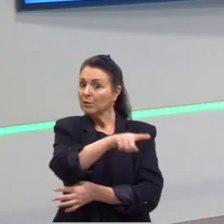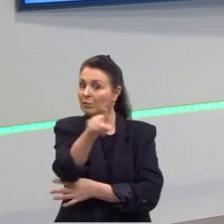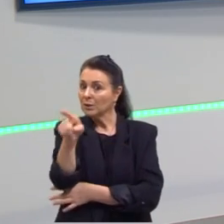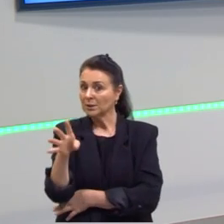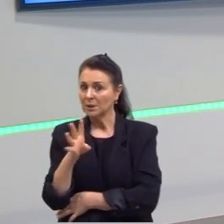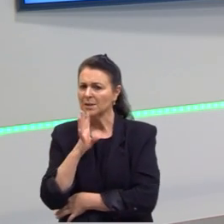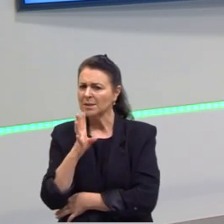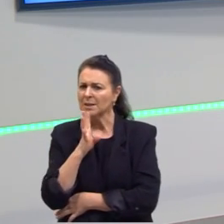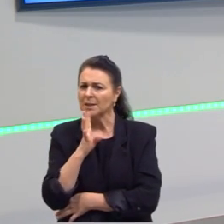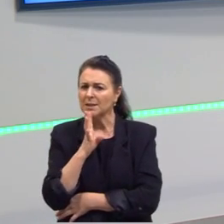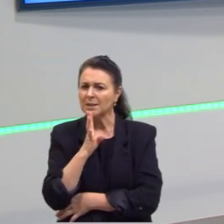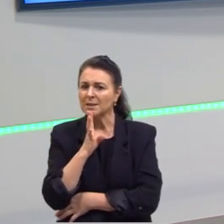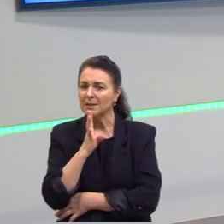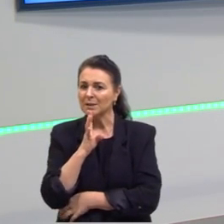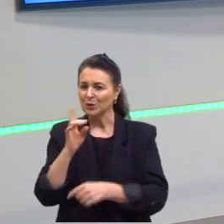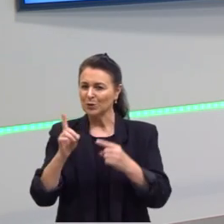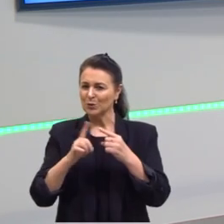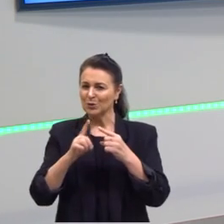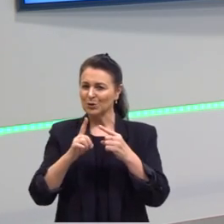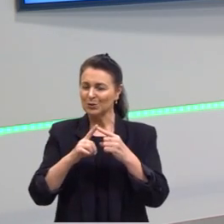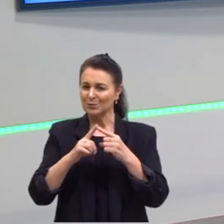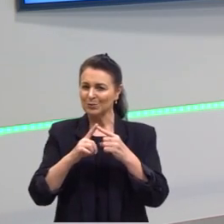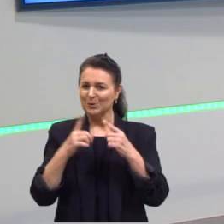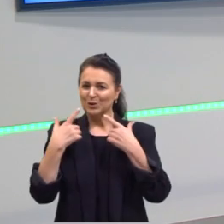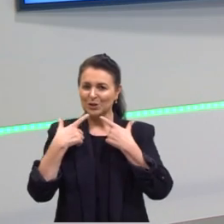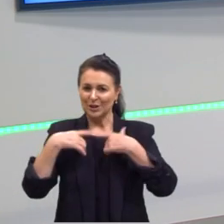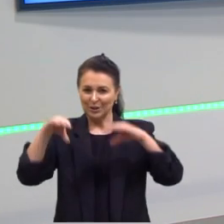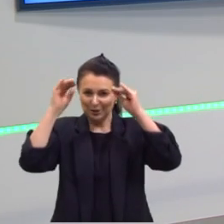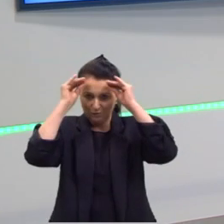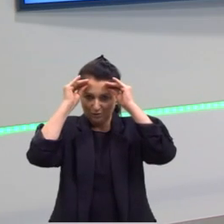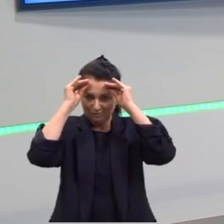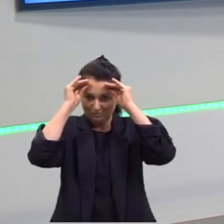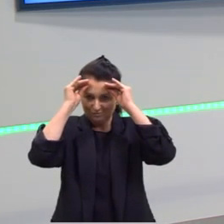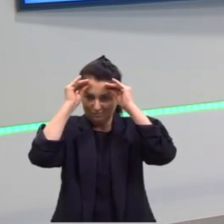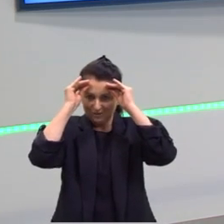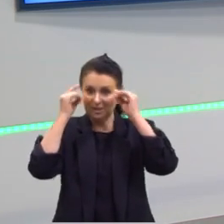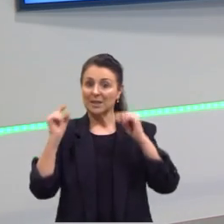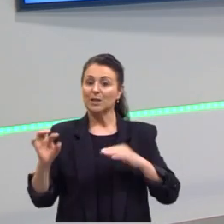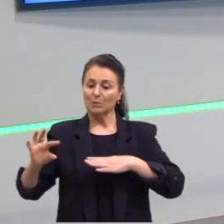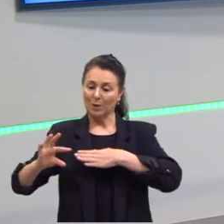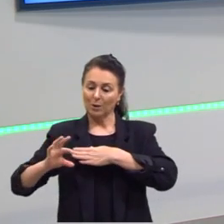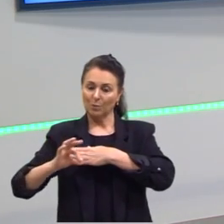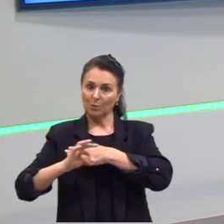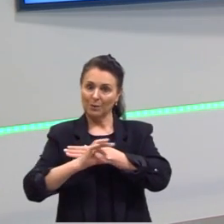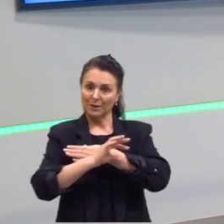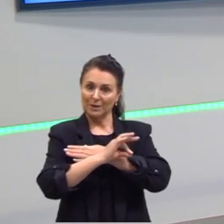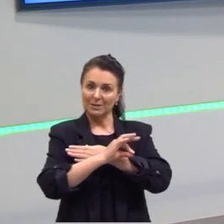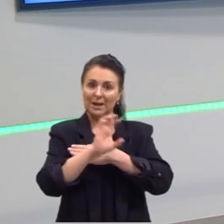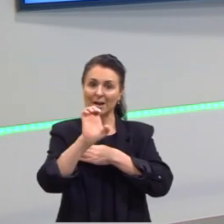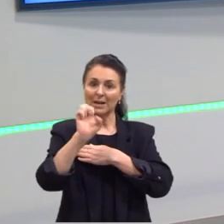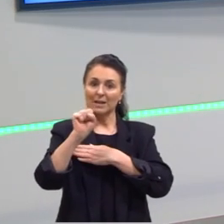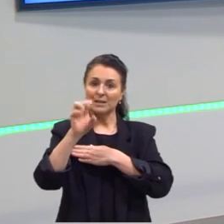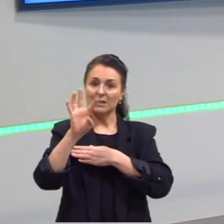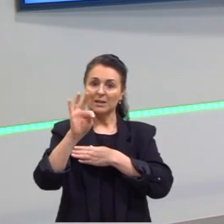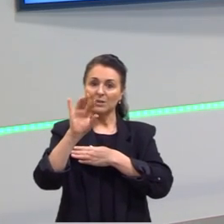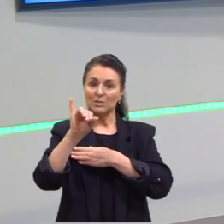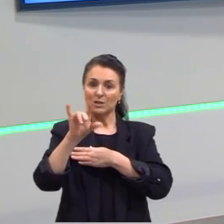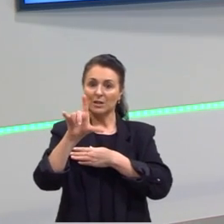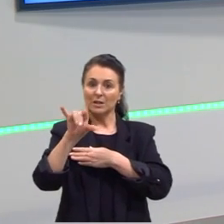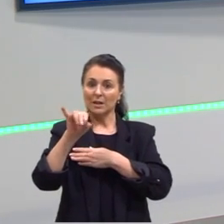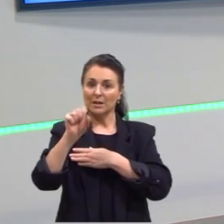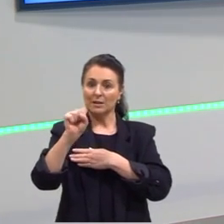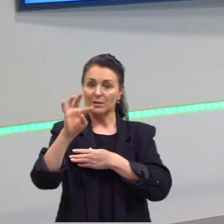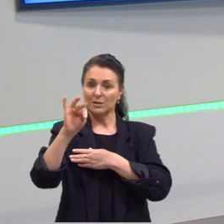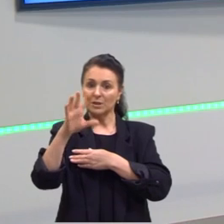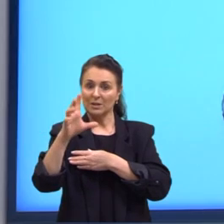a nossa linguagem através do nosso estilo é sobre isso que fala coerência estilística Como olhar um exemplo